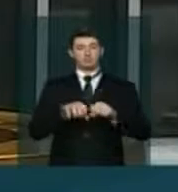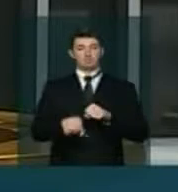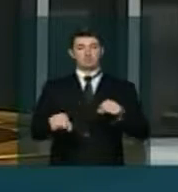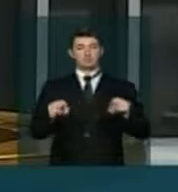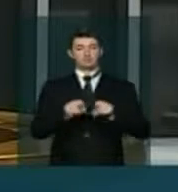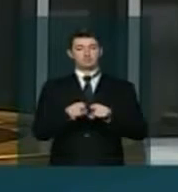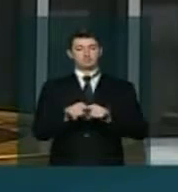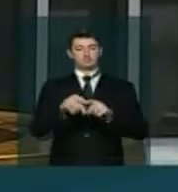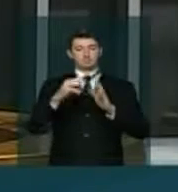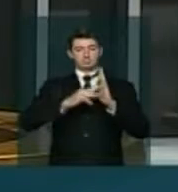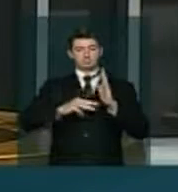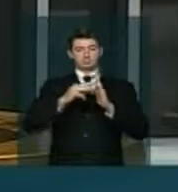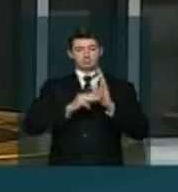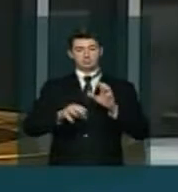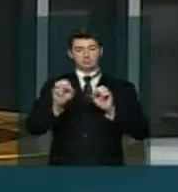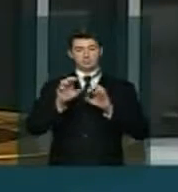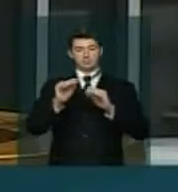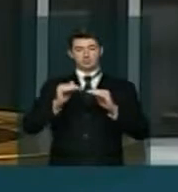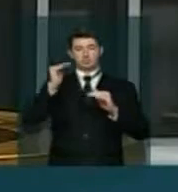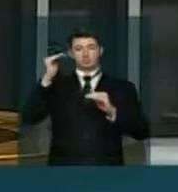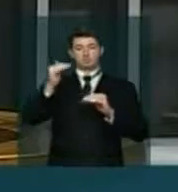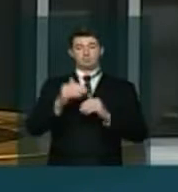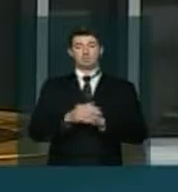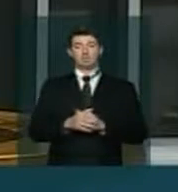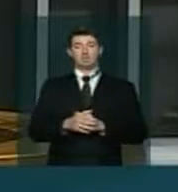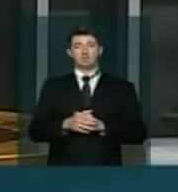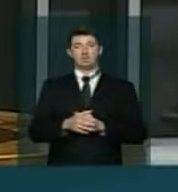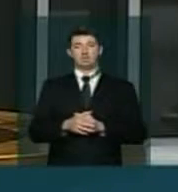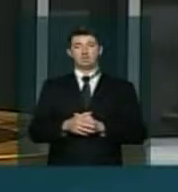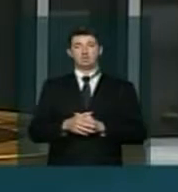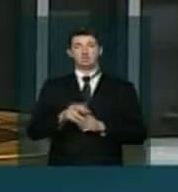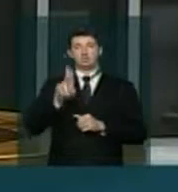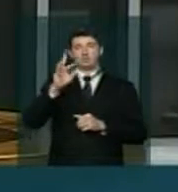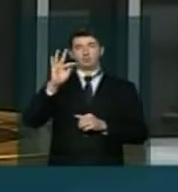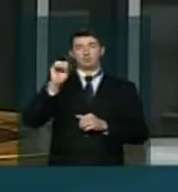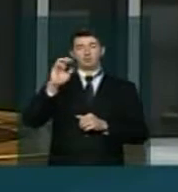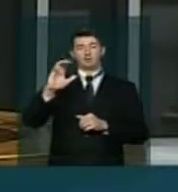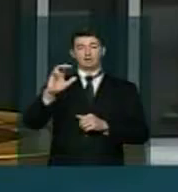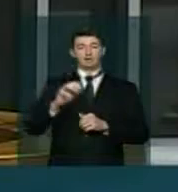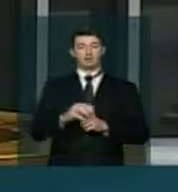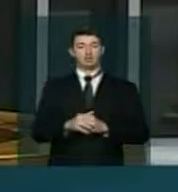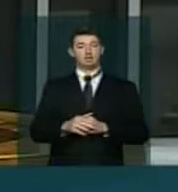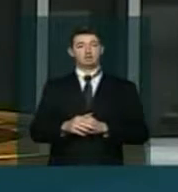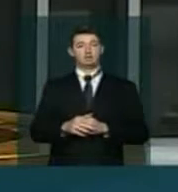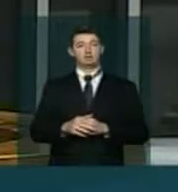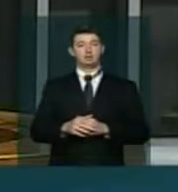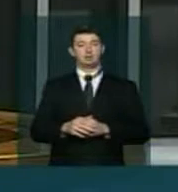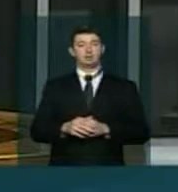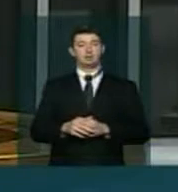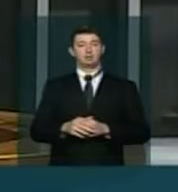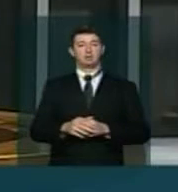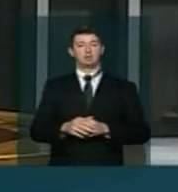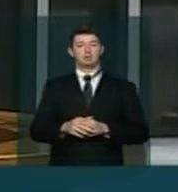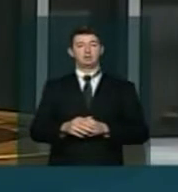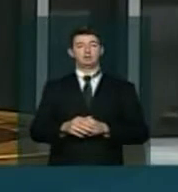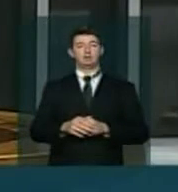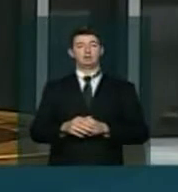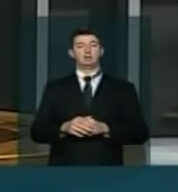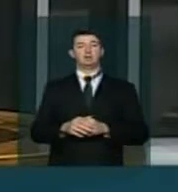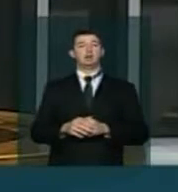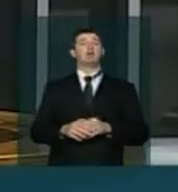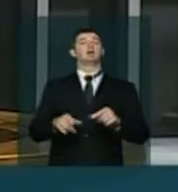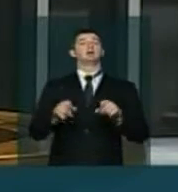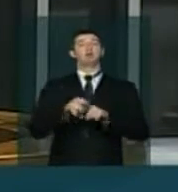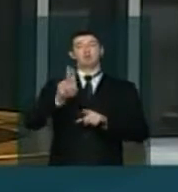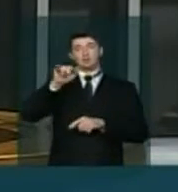formado em Metodologia do Ensino Superior, ainda pela UFAC, Economia do Trabalho e Sindicalismo